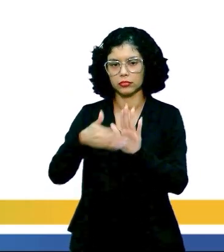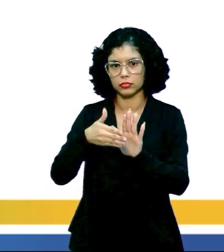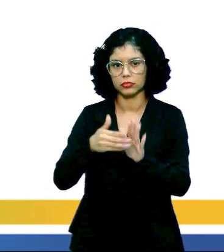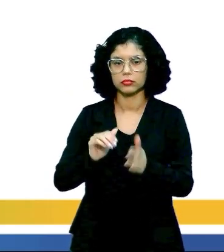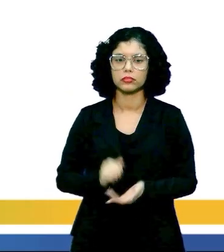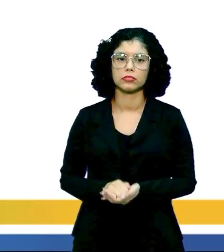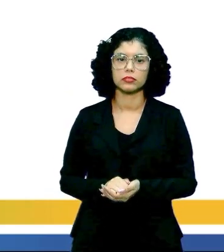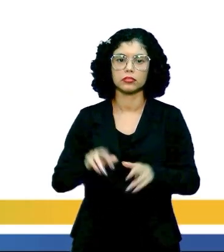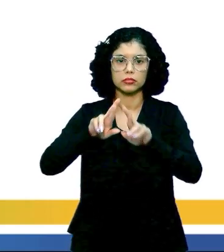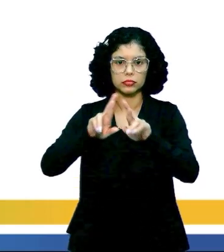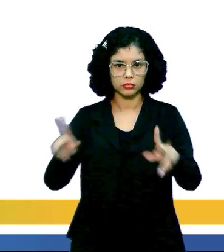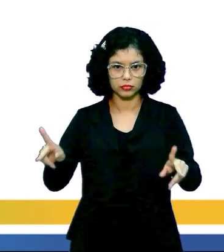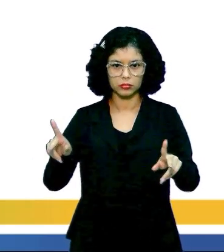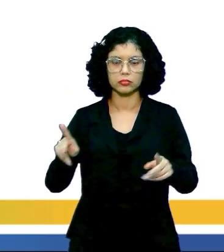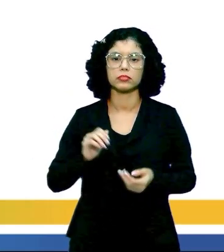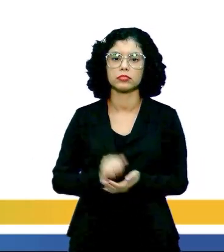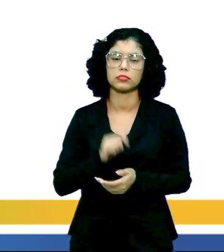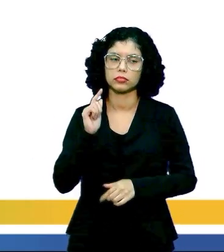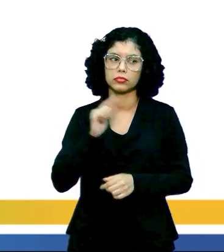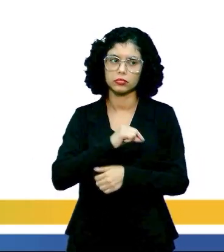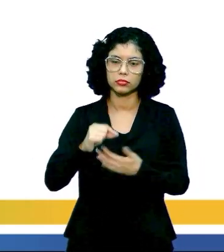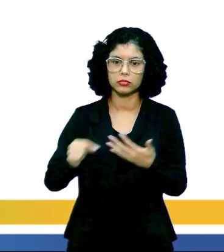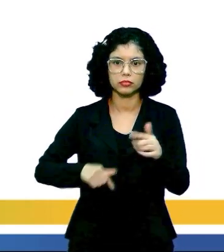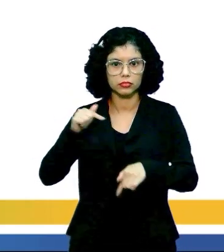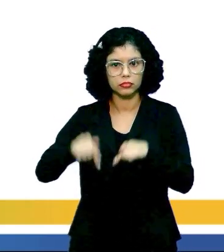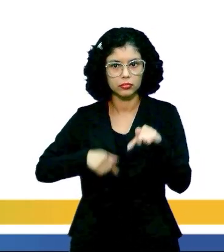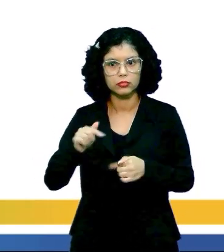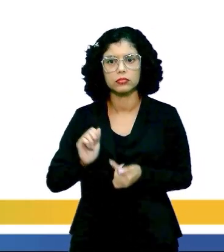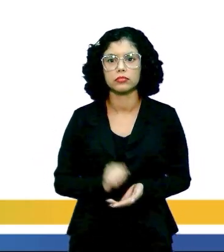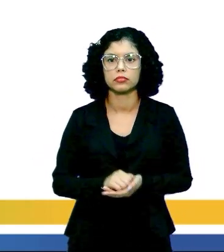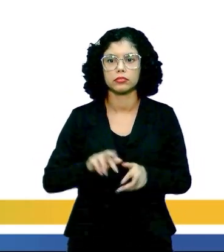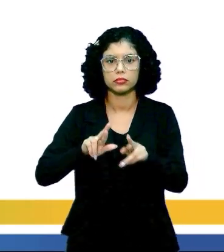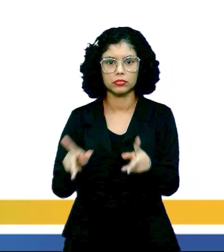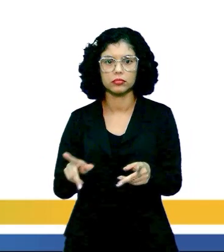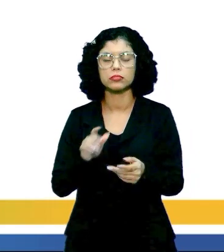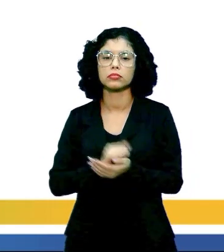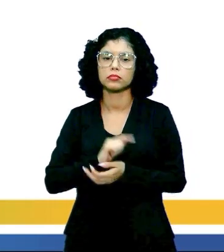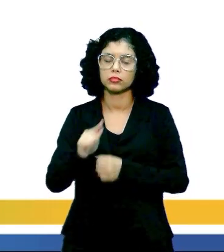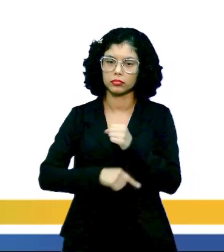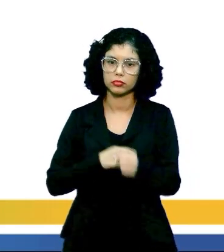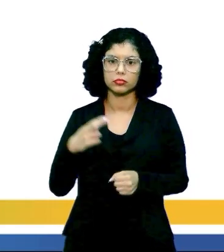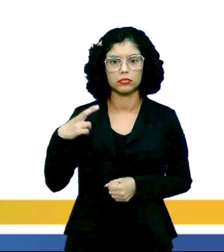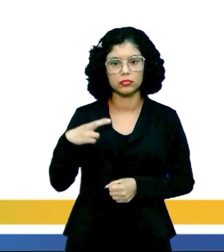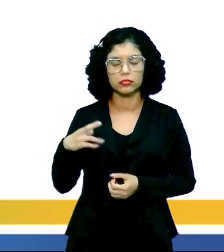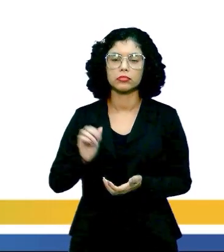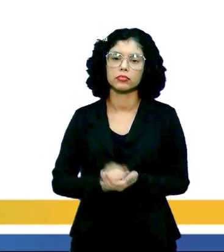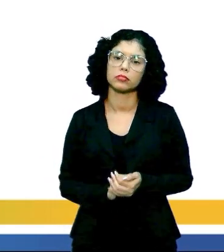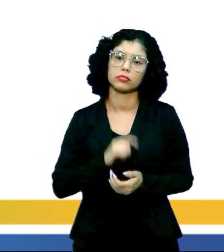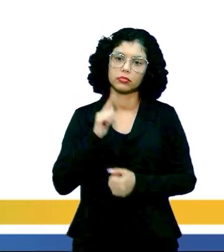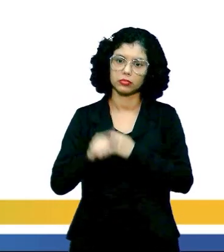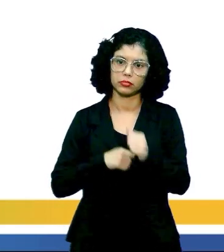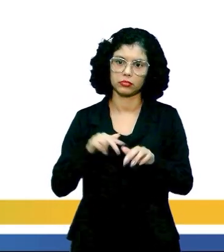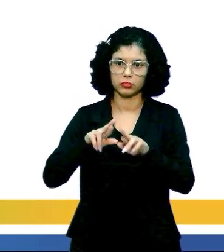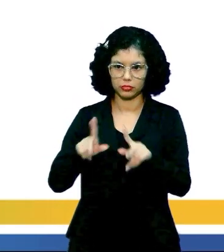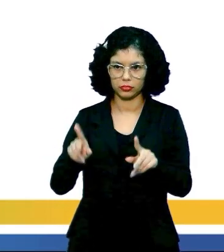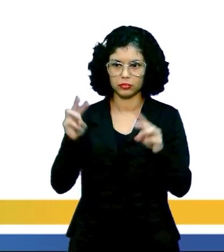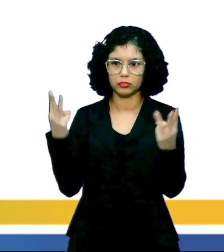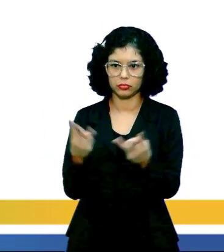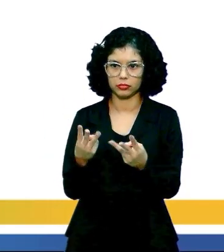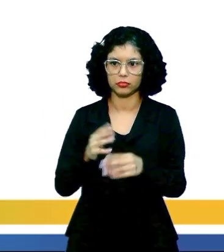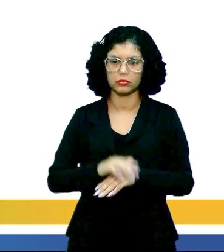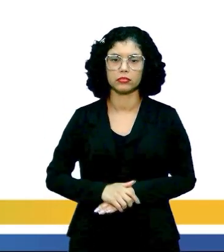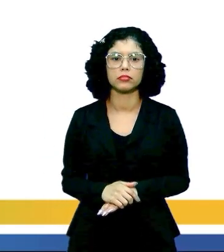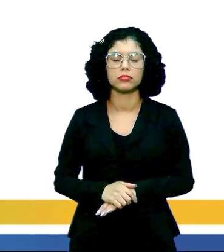outras propriedades. 3. Diferentes elementos químicos têm diferentes tipos de átomos. Em particular, seus átomos têm